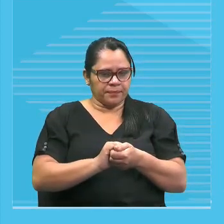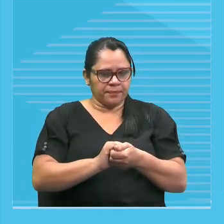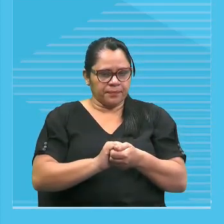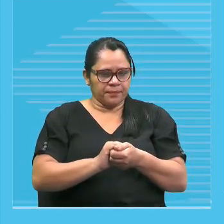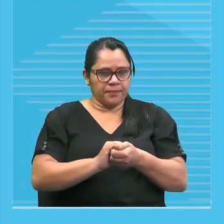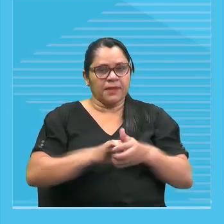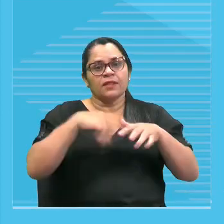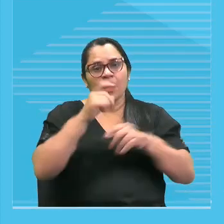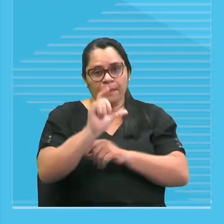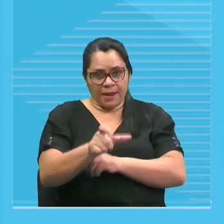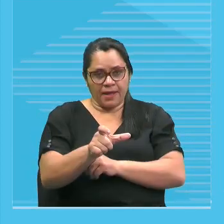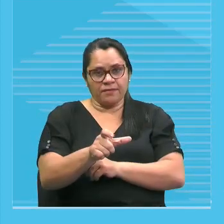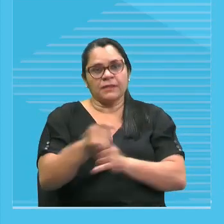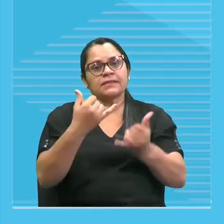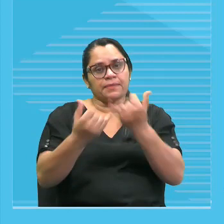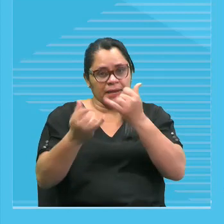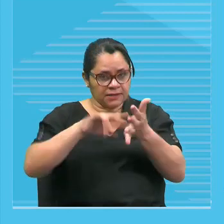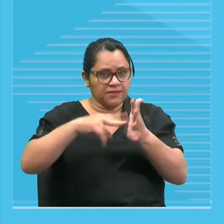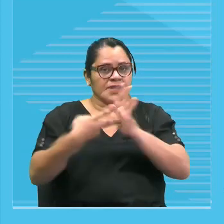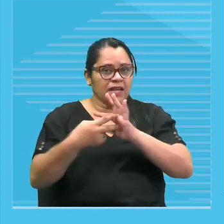A falsa cognata aqui